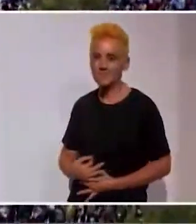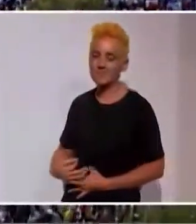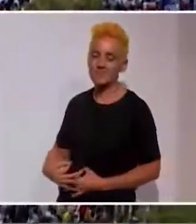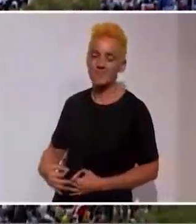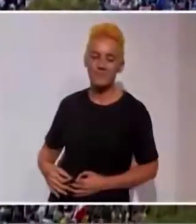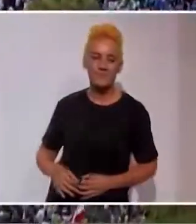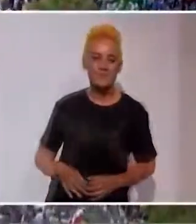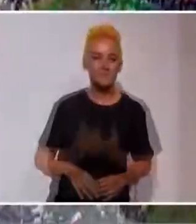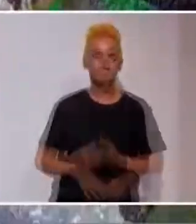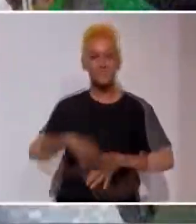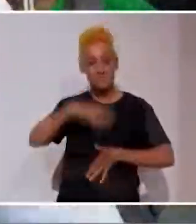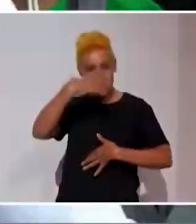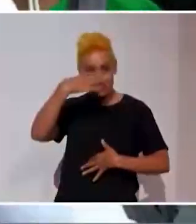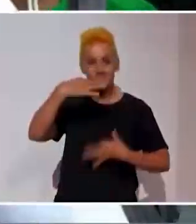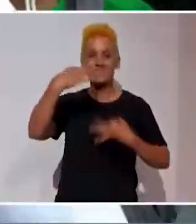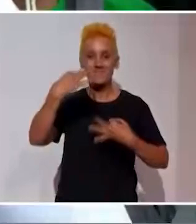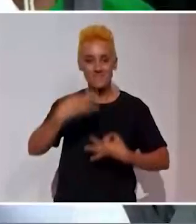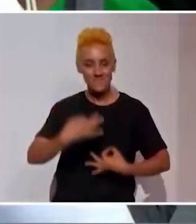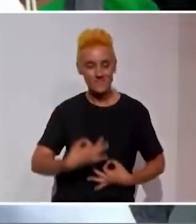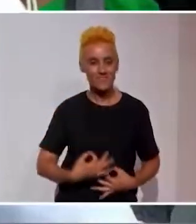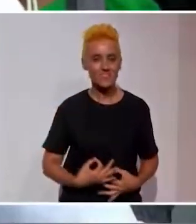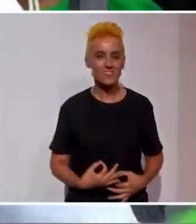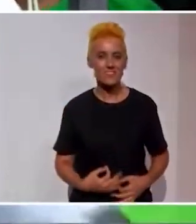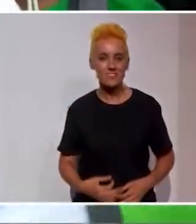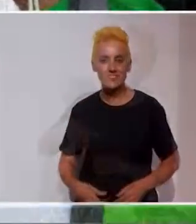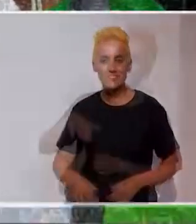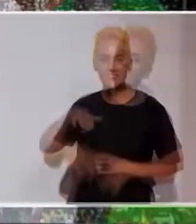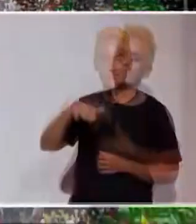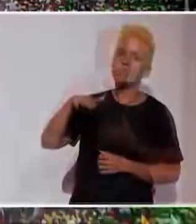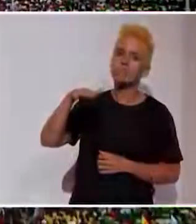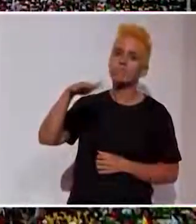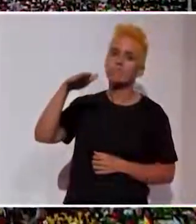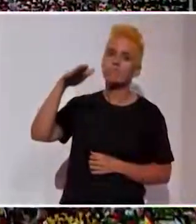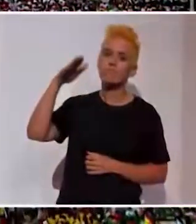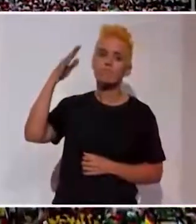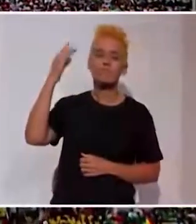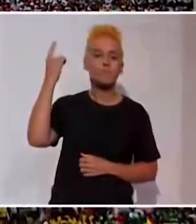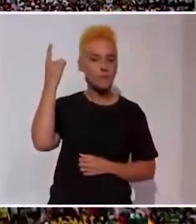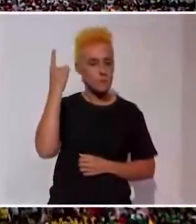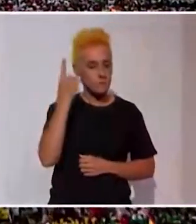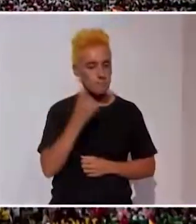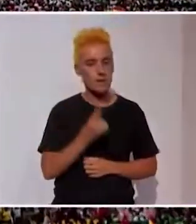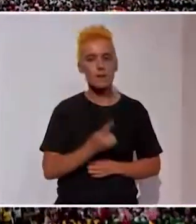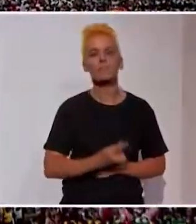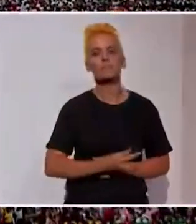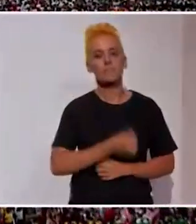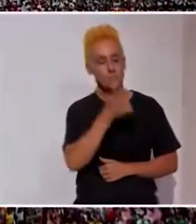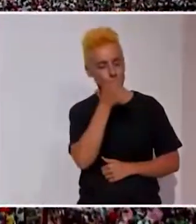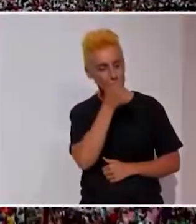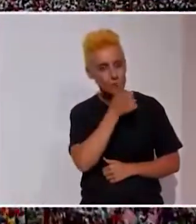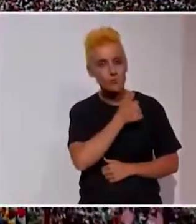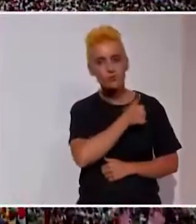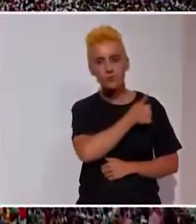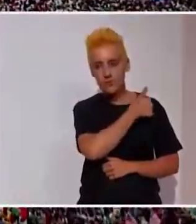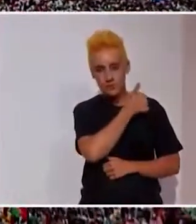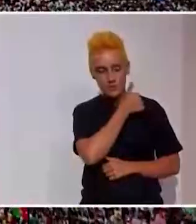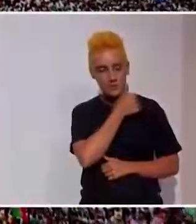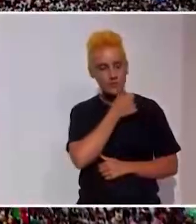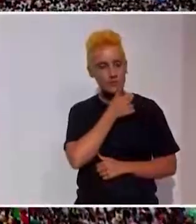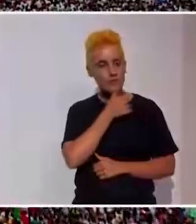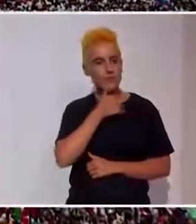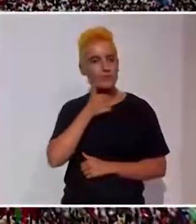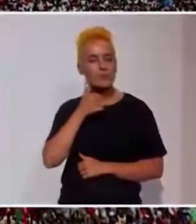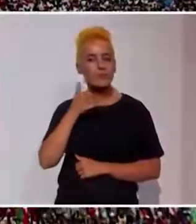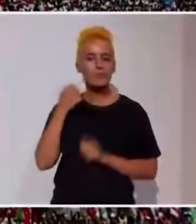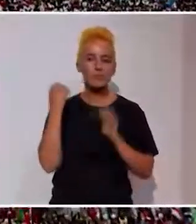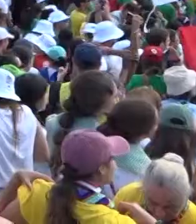canto de entrada teve início a maior festa da juventude cristã do mundo a Santa Missa marcou a abertura da JMJ Lisboa